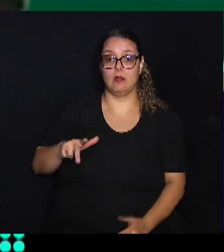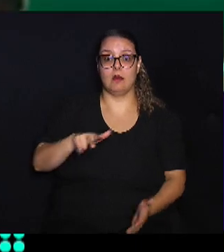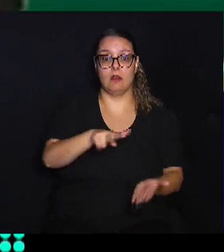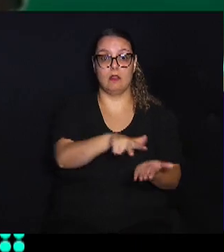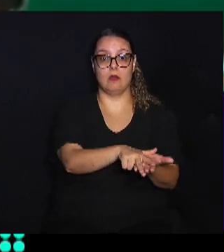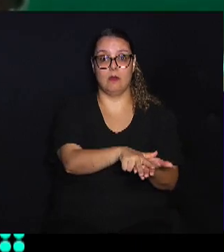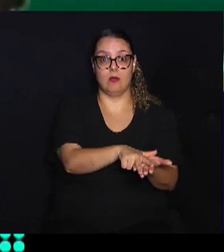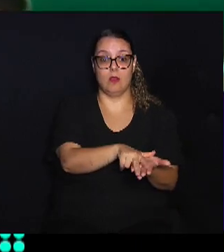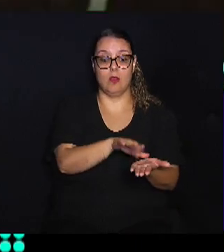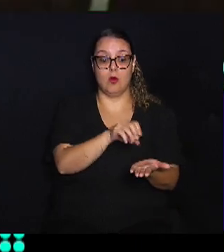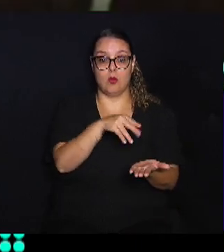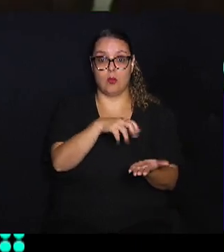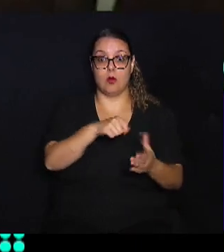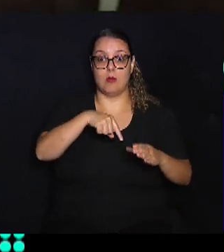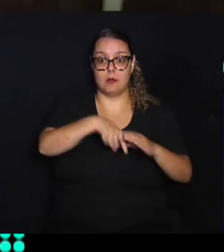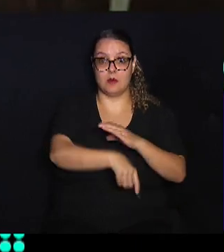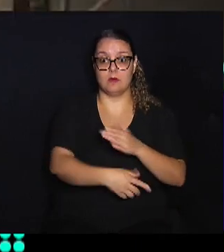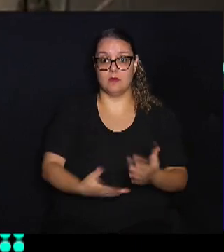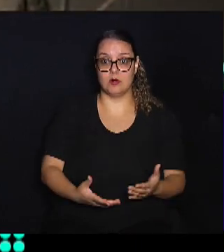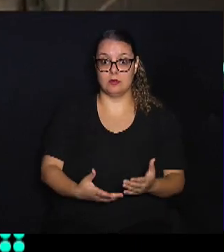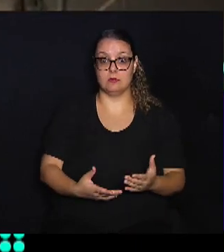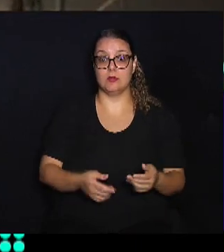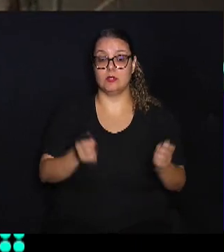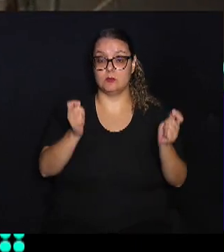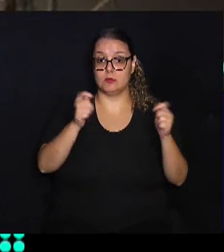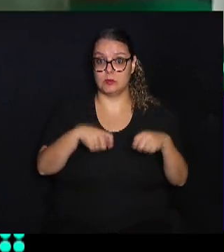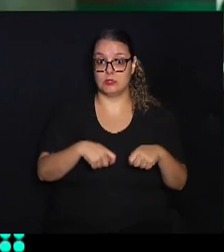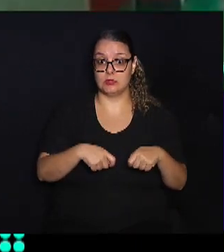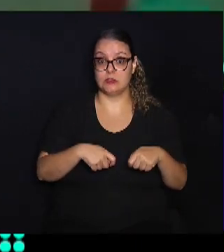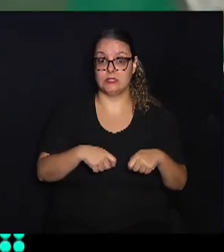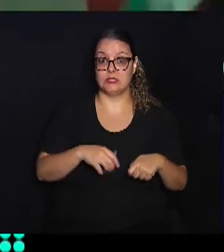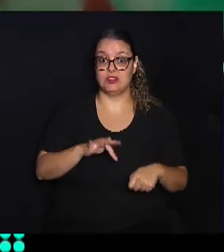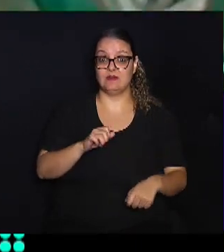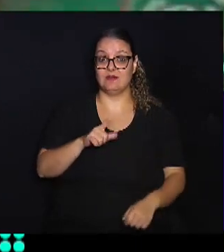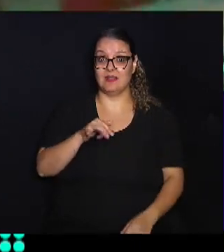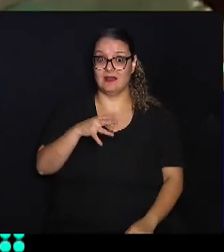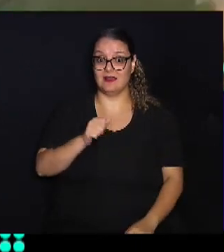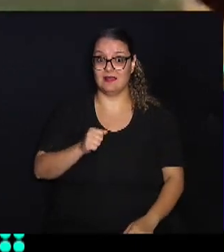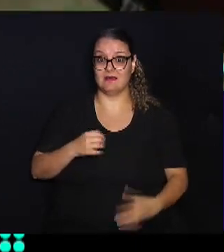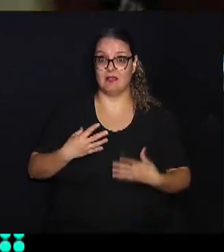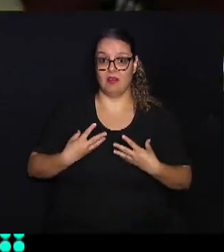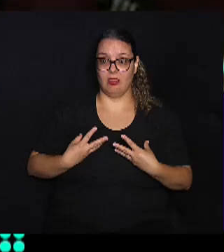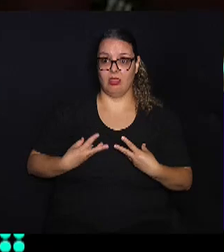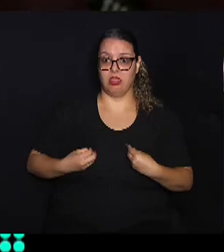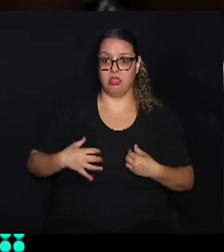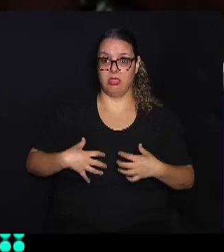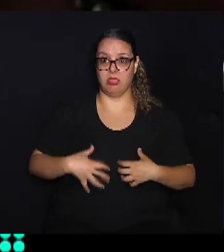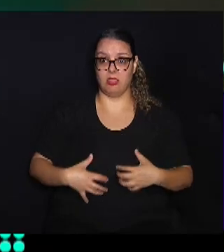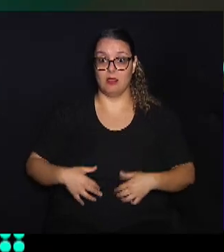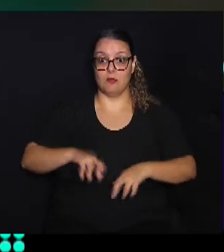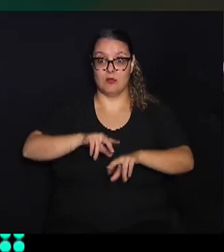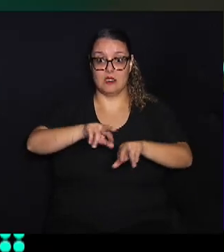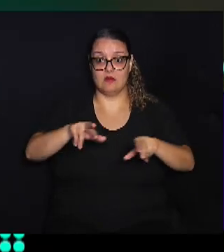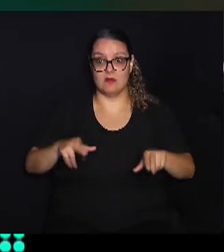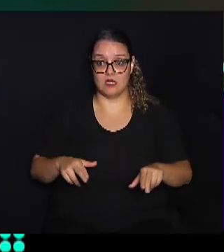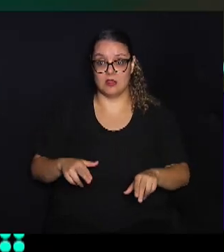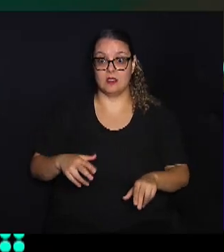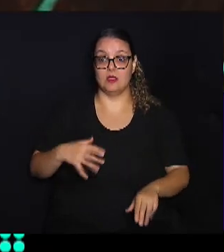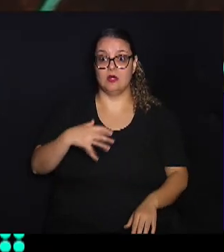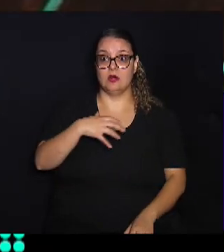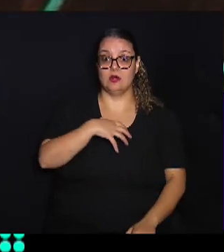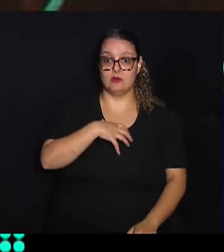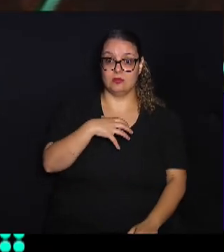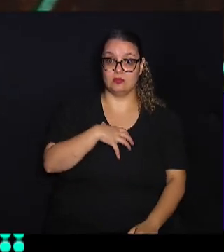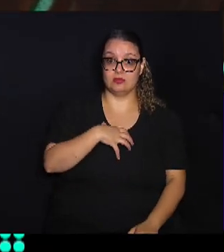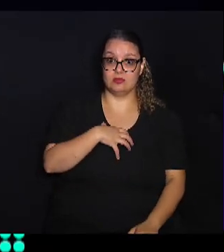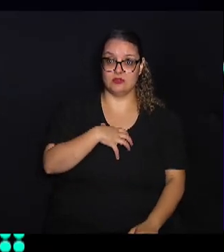em coma profundo e com possibilidade de falência múltipla dos órgãos. Para muitos, as chances